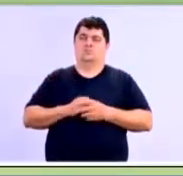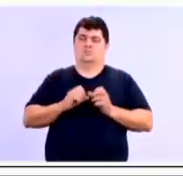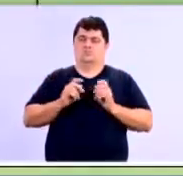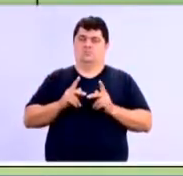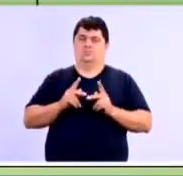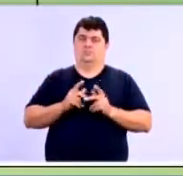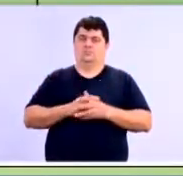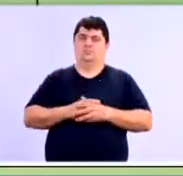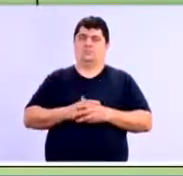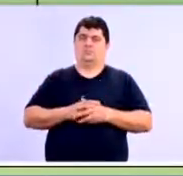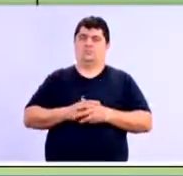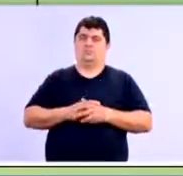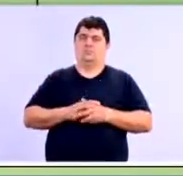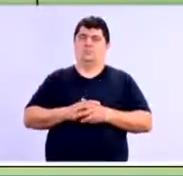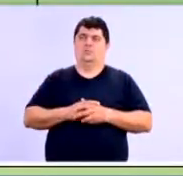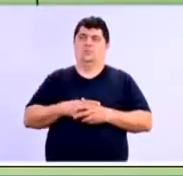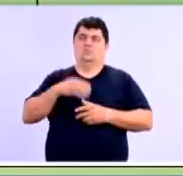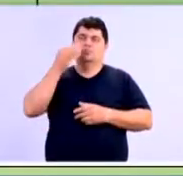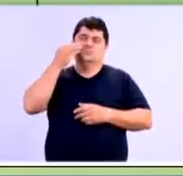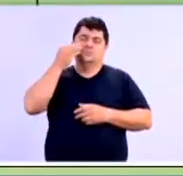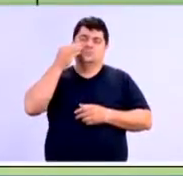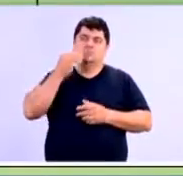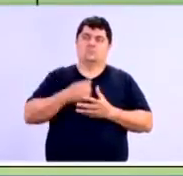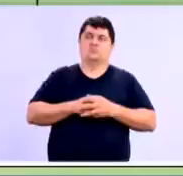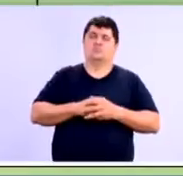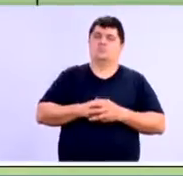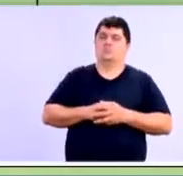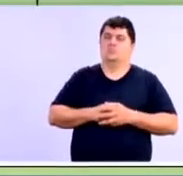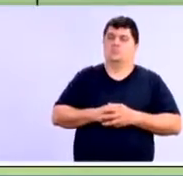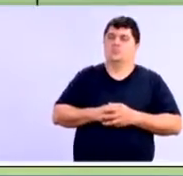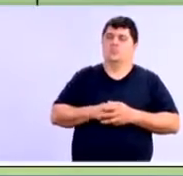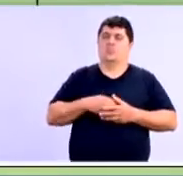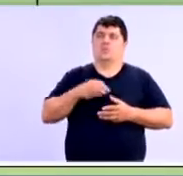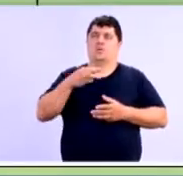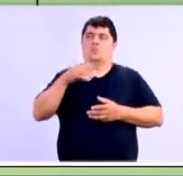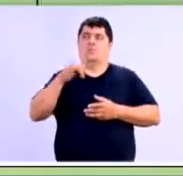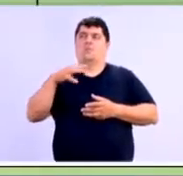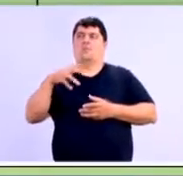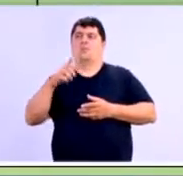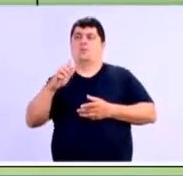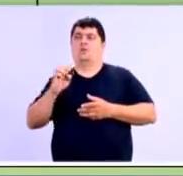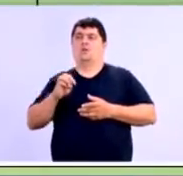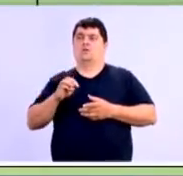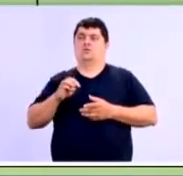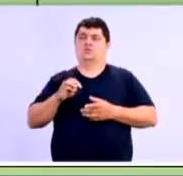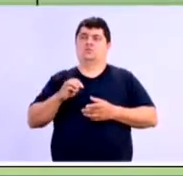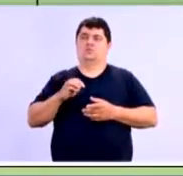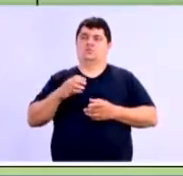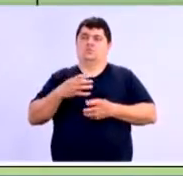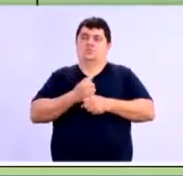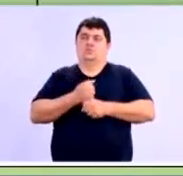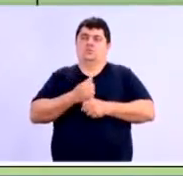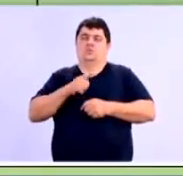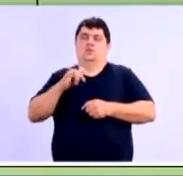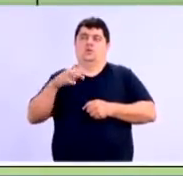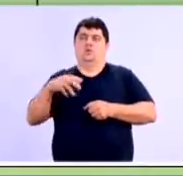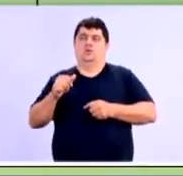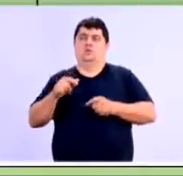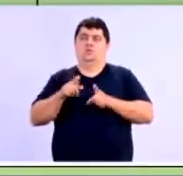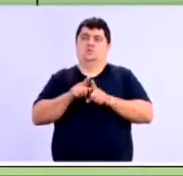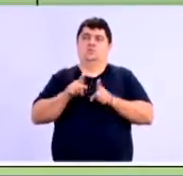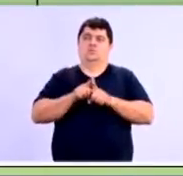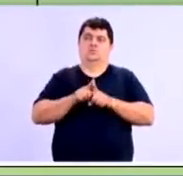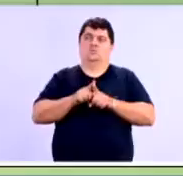Beleza? Então assim, a gente tem aqui as margens, né? Está relacionado à lucratividade. Temos aqui os